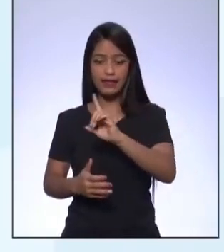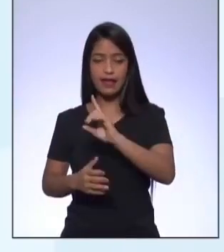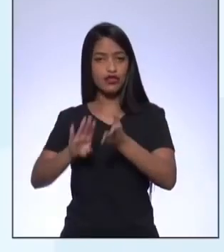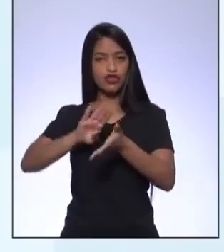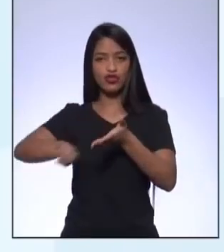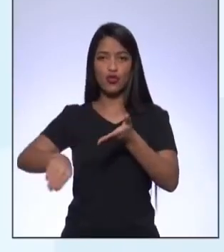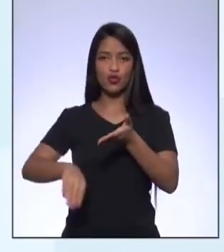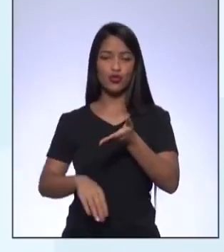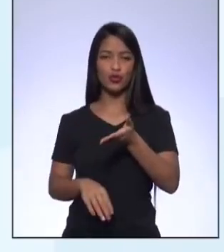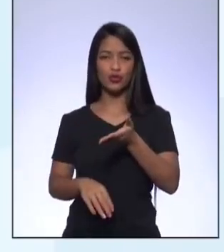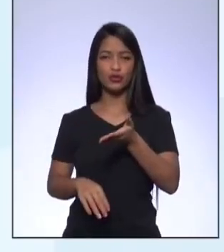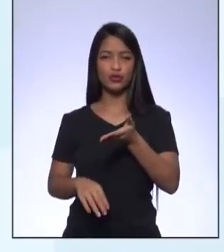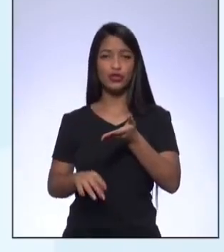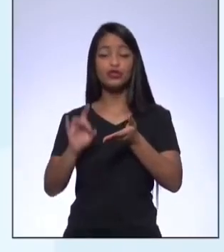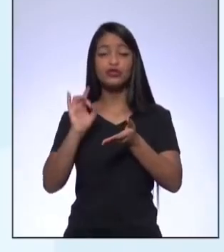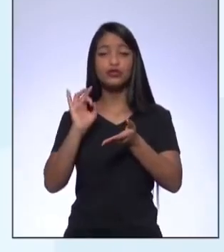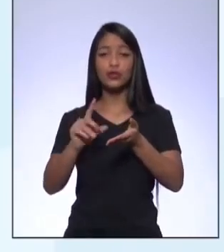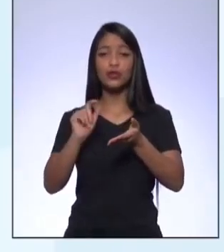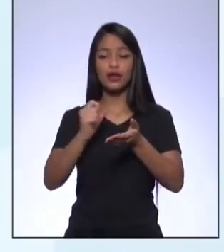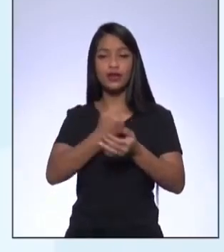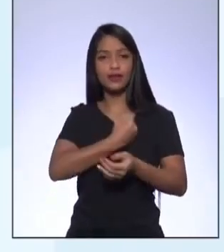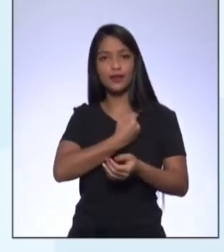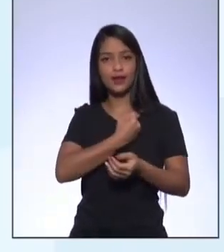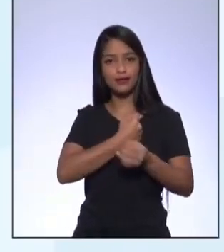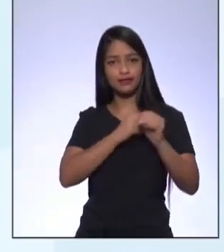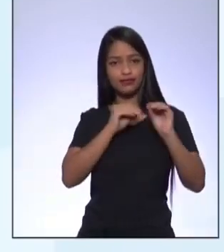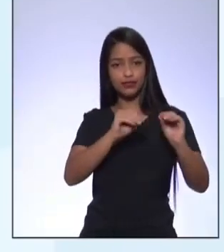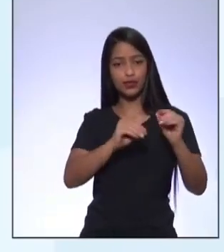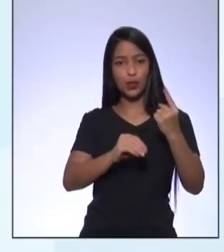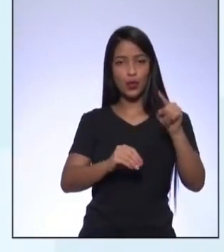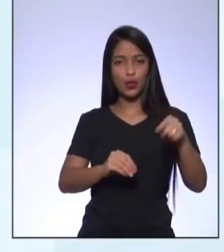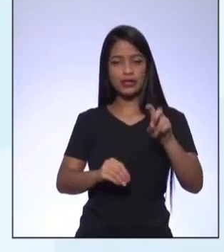só coloquei os respectivos valores. 1 e